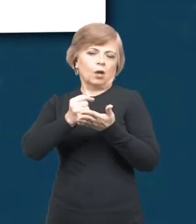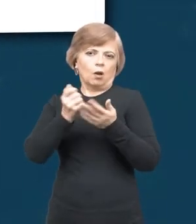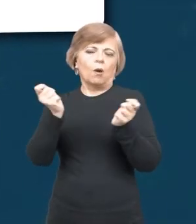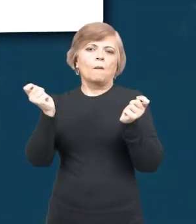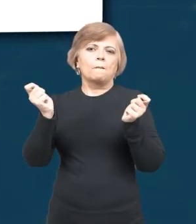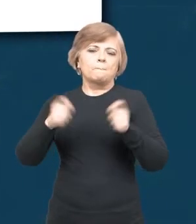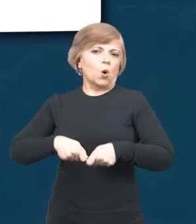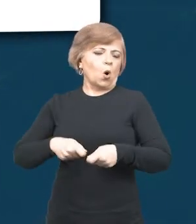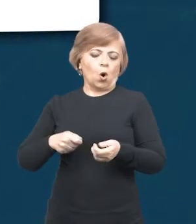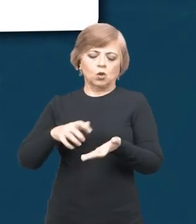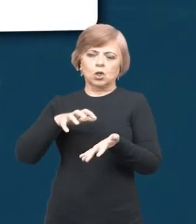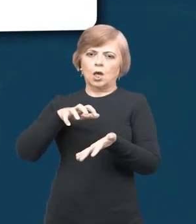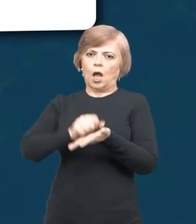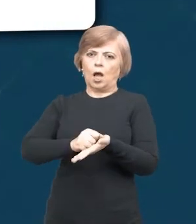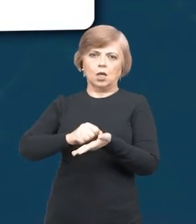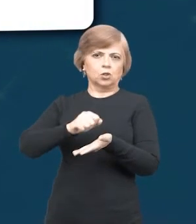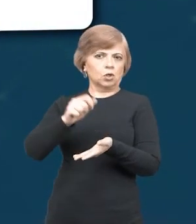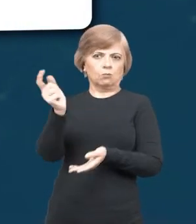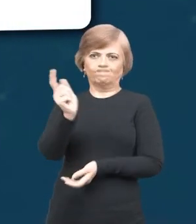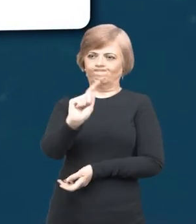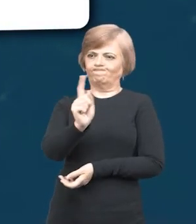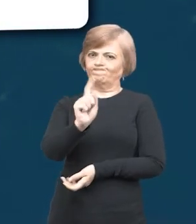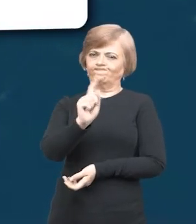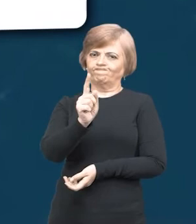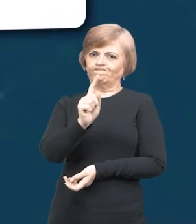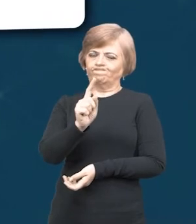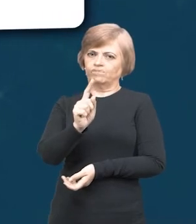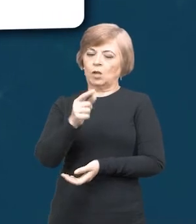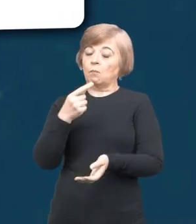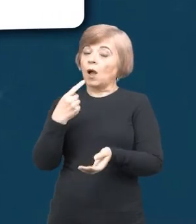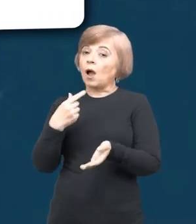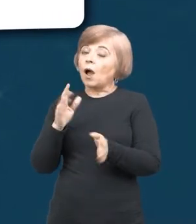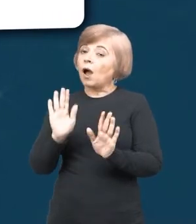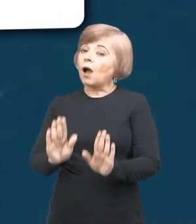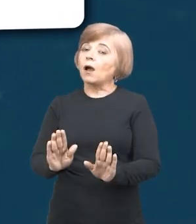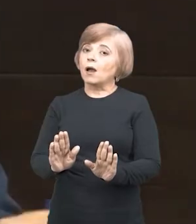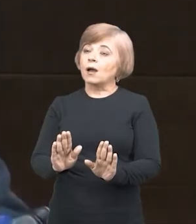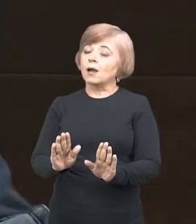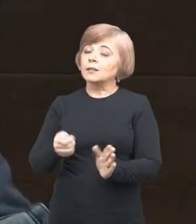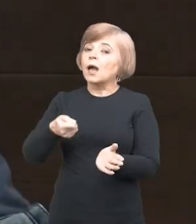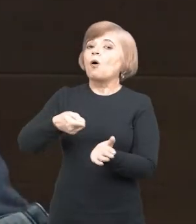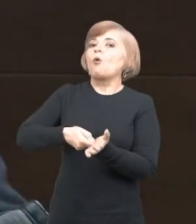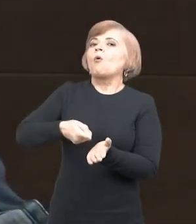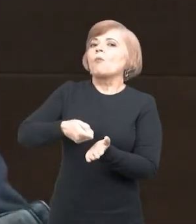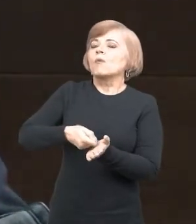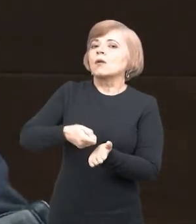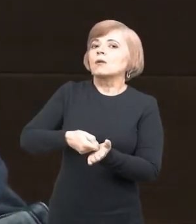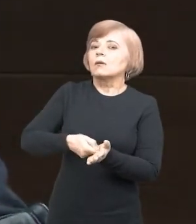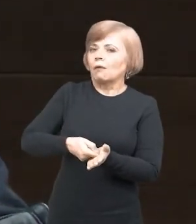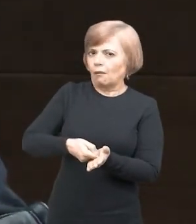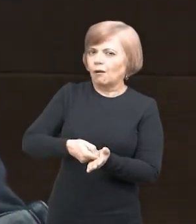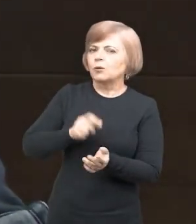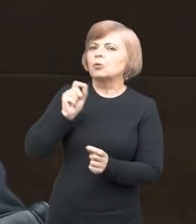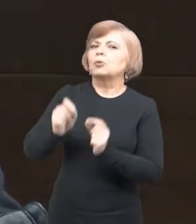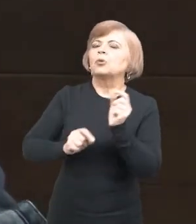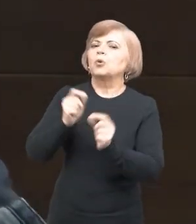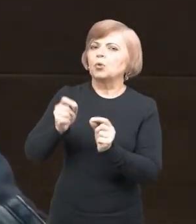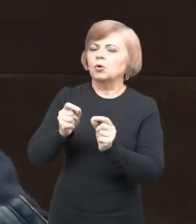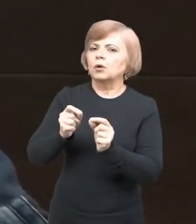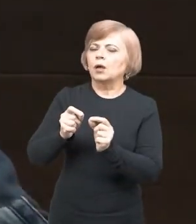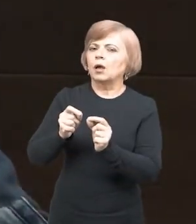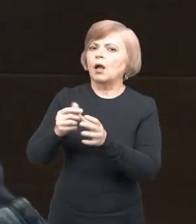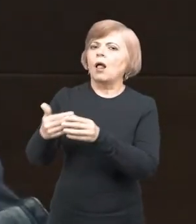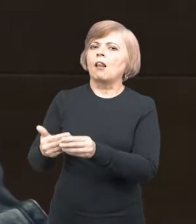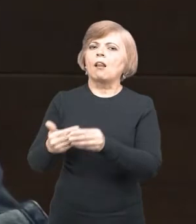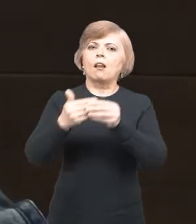pode negar registro de nascimento à criança, mas de qualquer forma deve levar tal questão ao